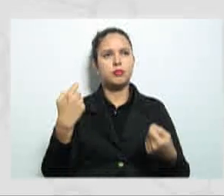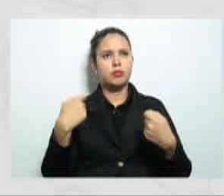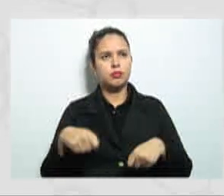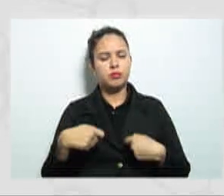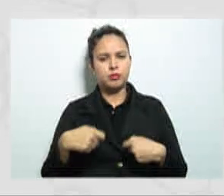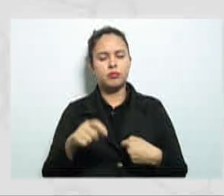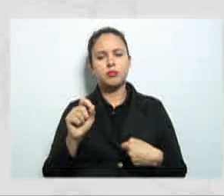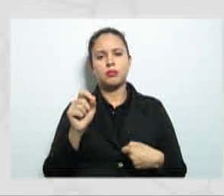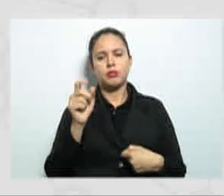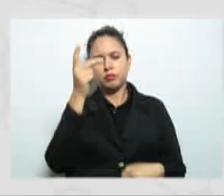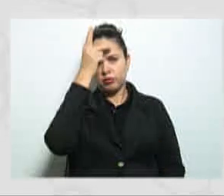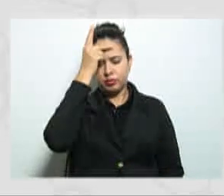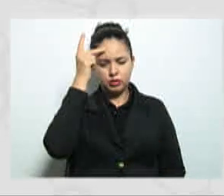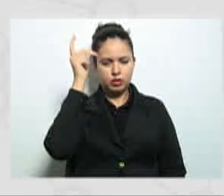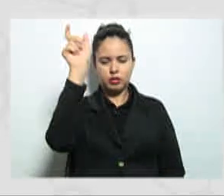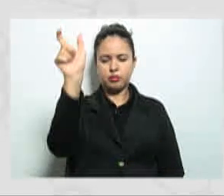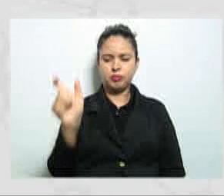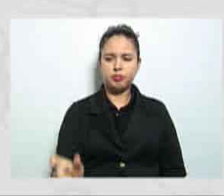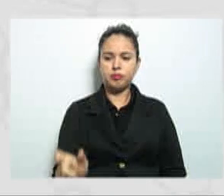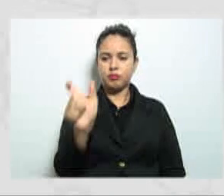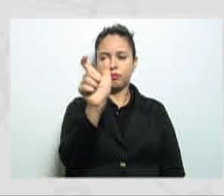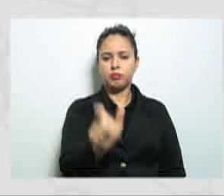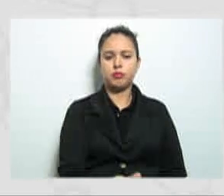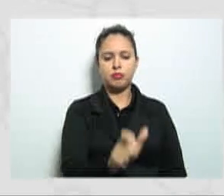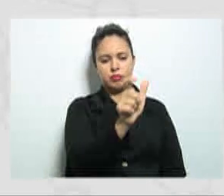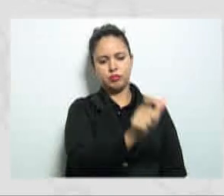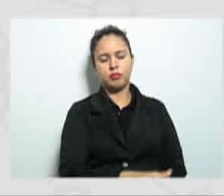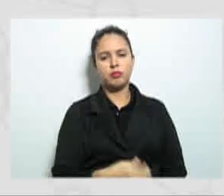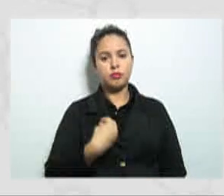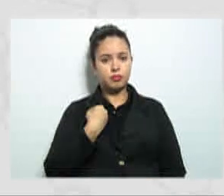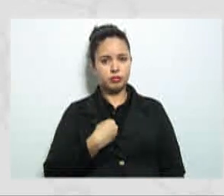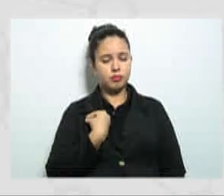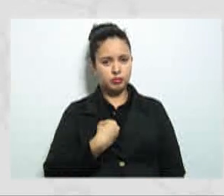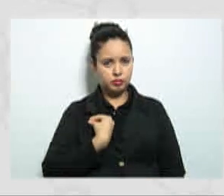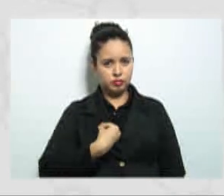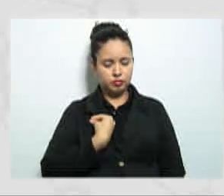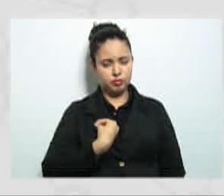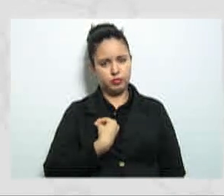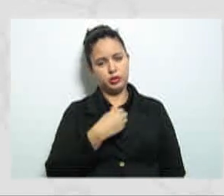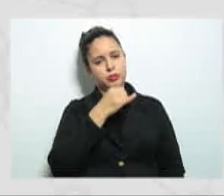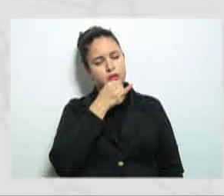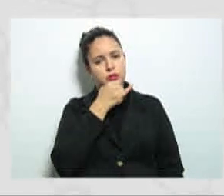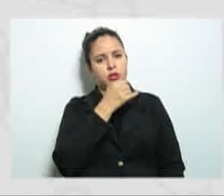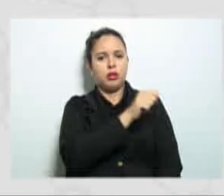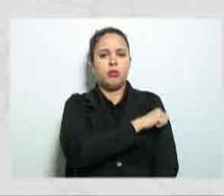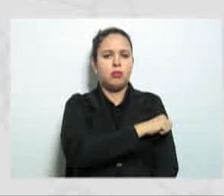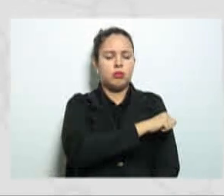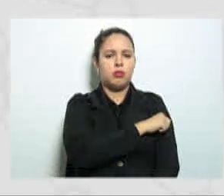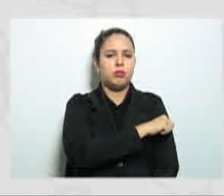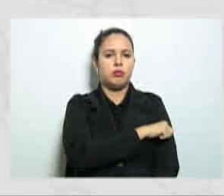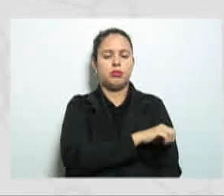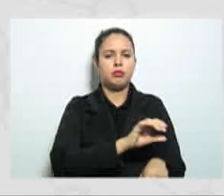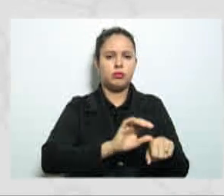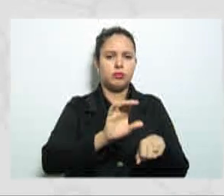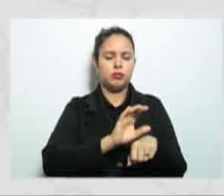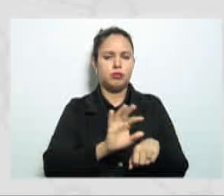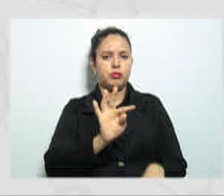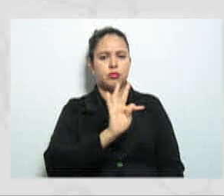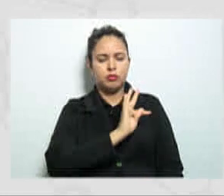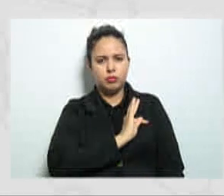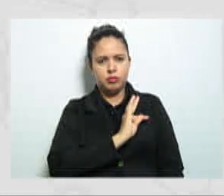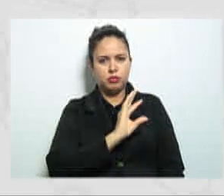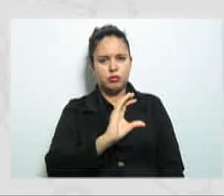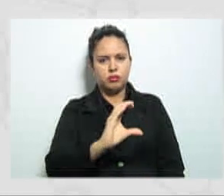dos presentes. Por exemplo, estavam presentes na reunião os alunos do curso técnico operativismo e as